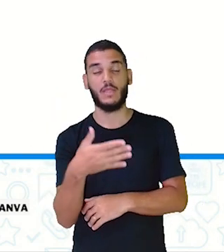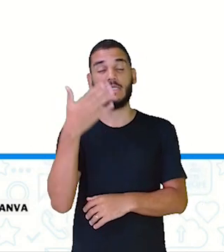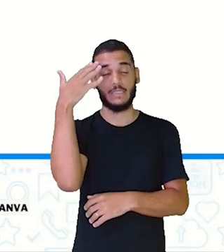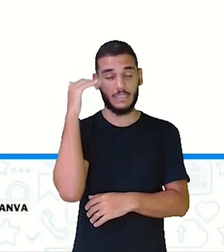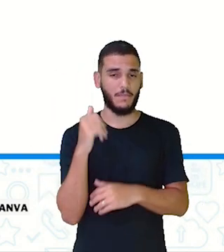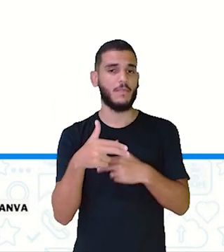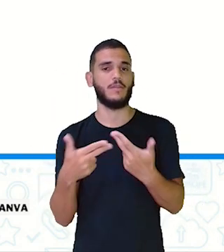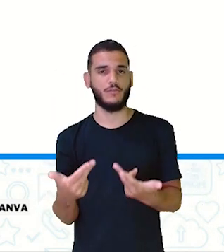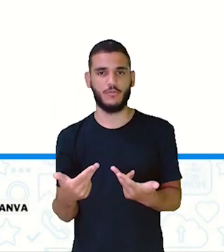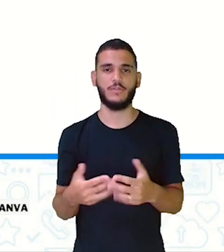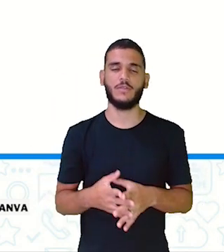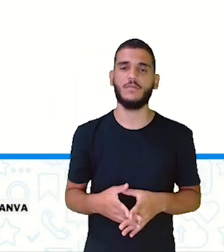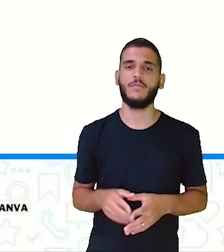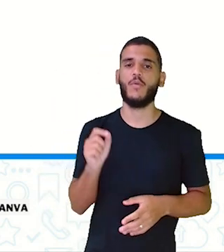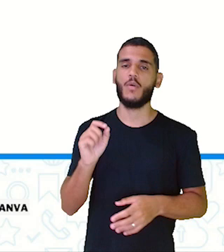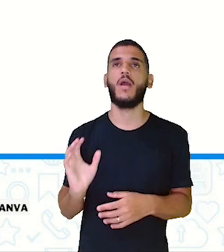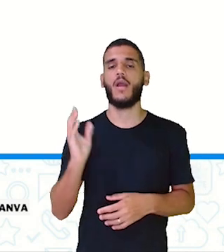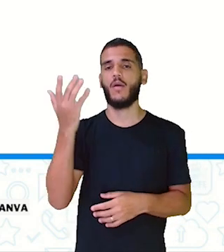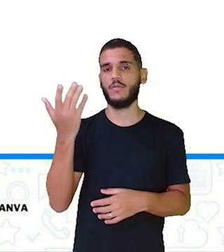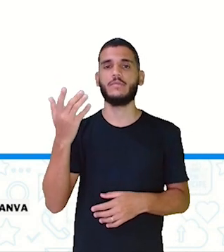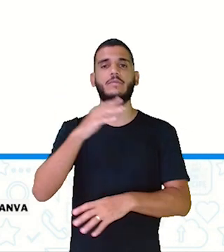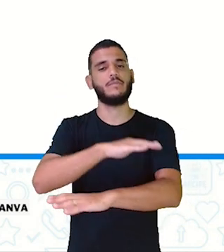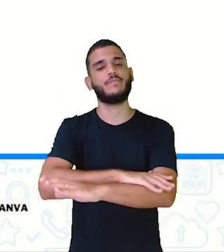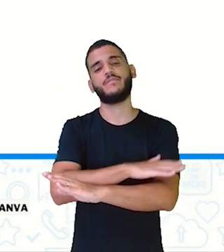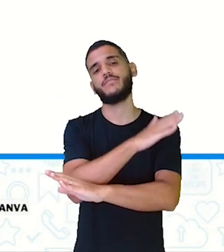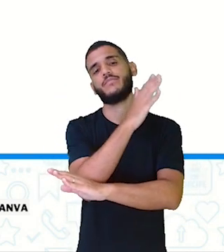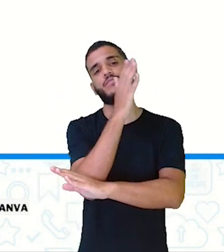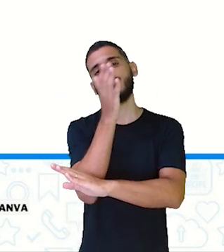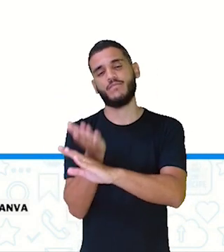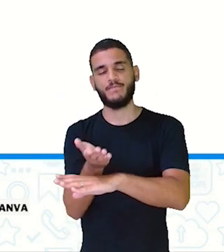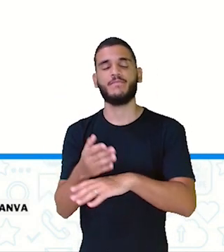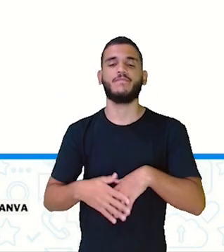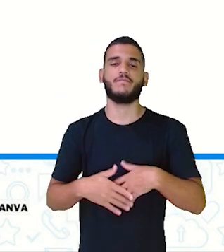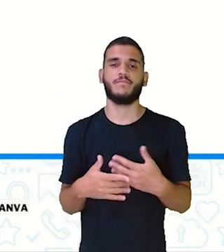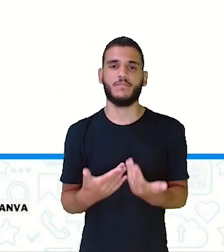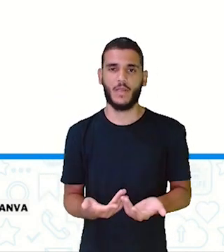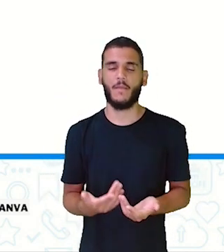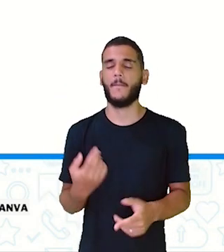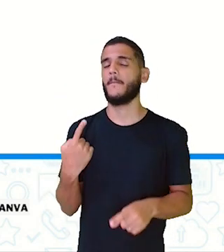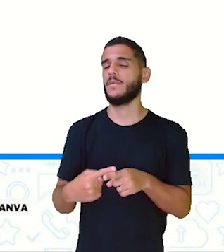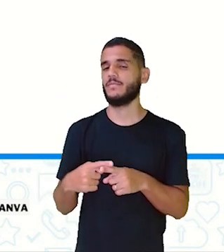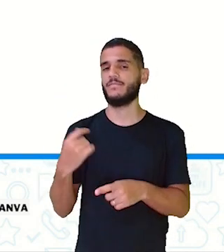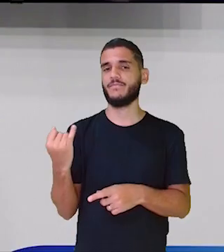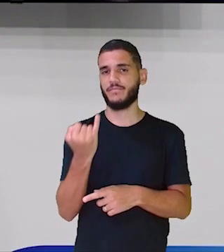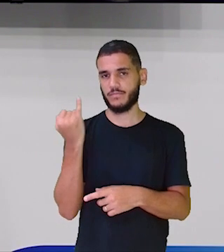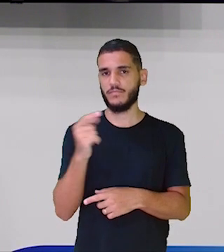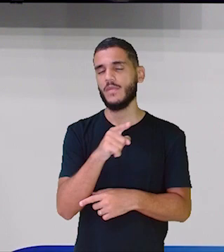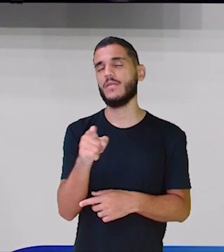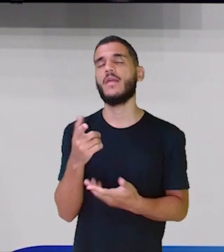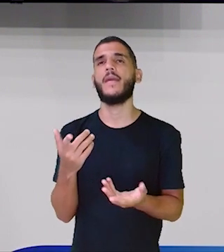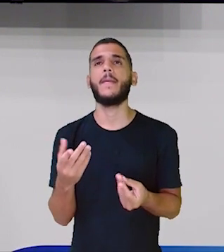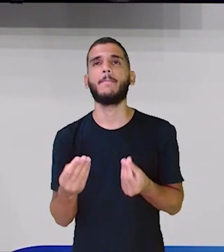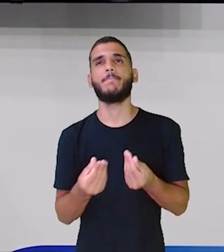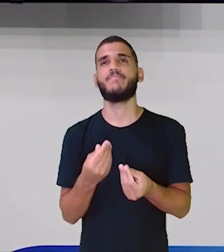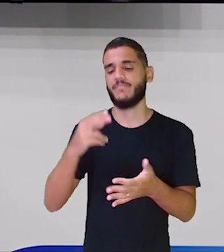telespectador, sobre os fatos que ocorrem durante o dia, aquele dia. Por isso que é importante lá, se você pegar um